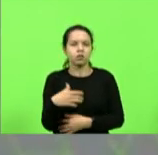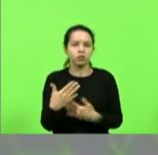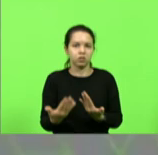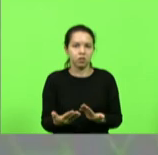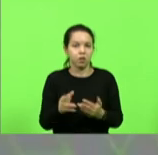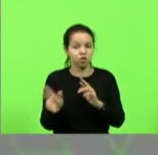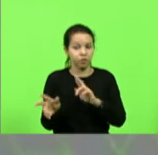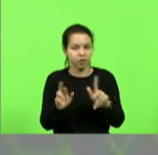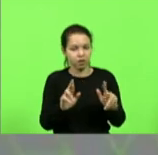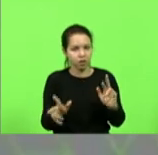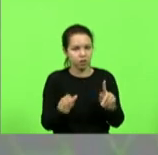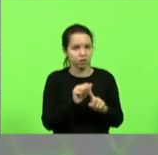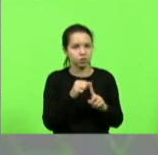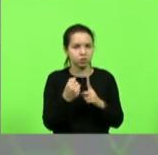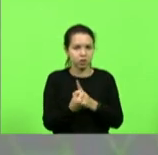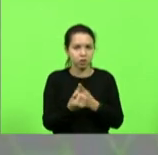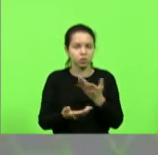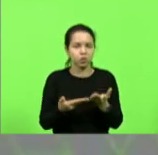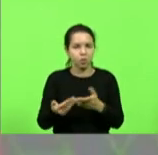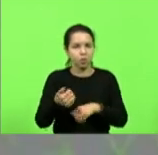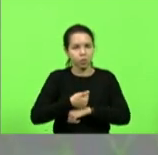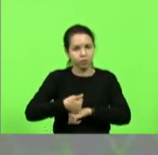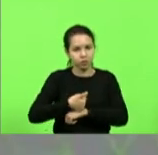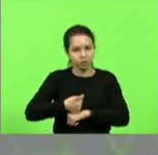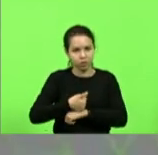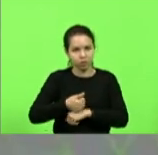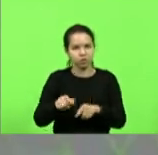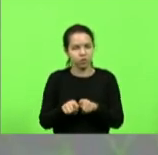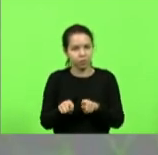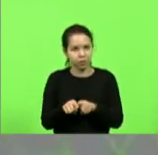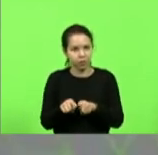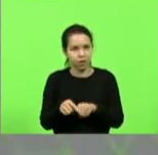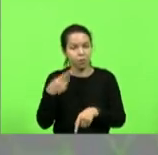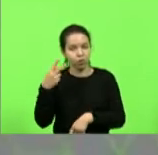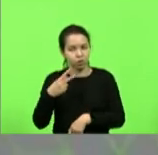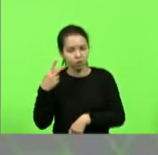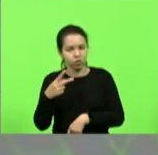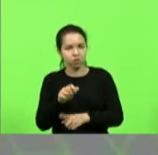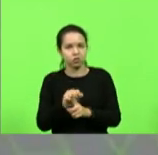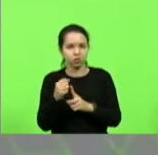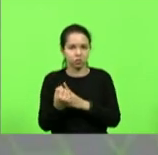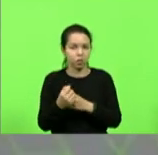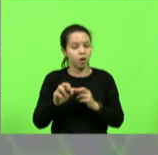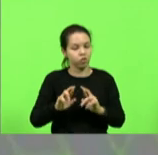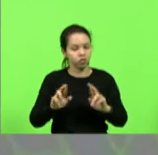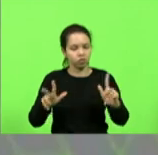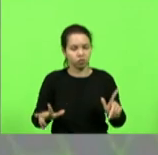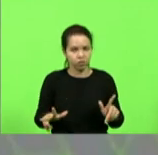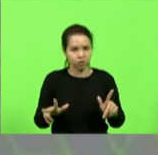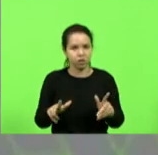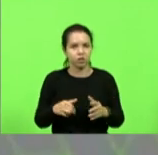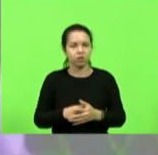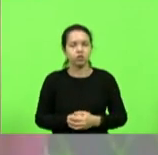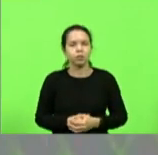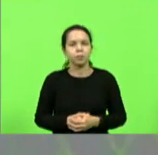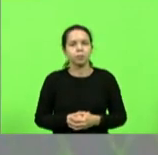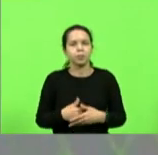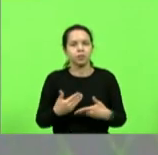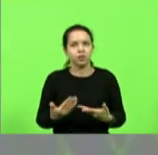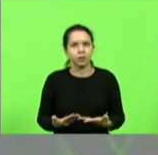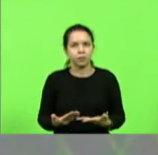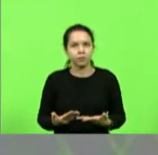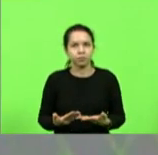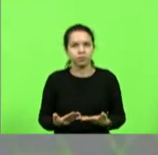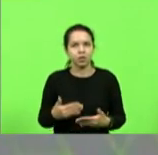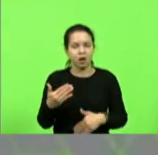entre o assistente social, o profissional da assistência social e a política de assistência social, que são coisas diferentes, né? Então, para